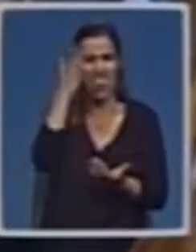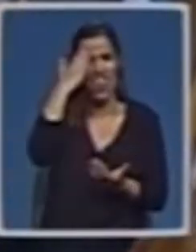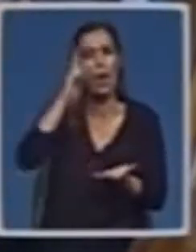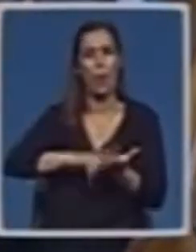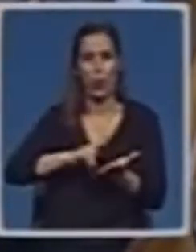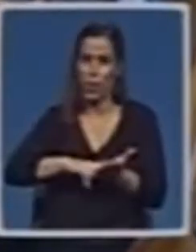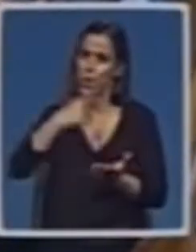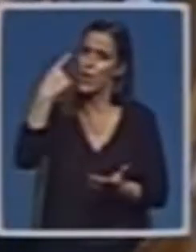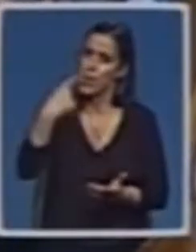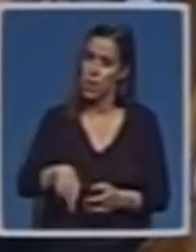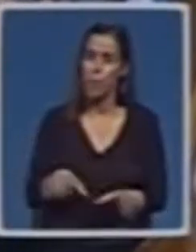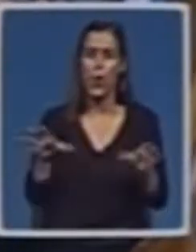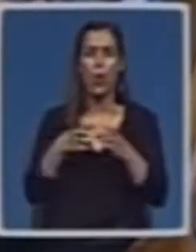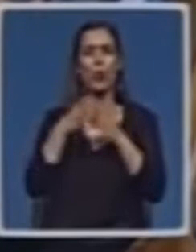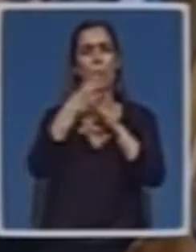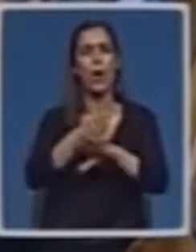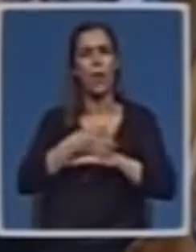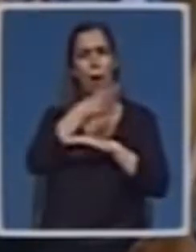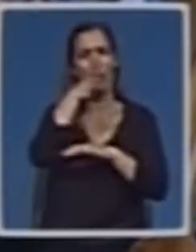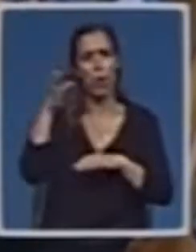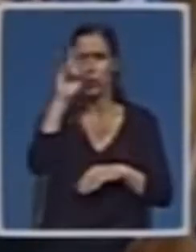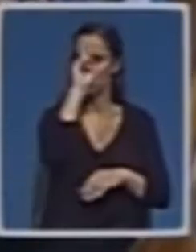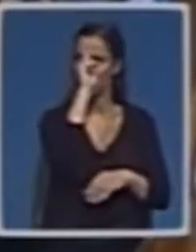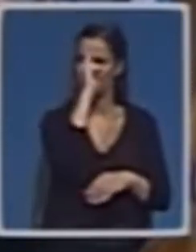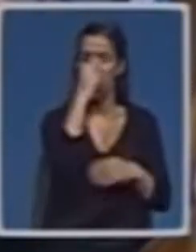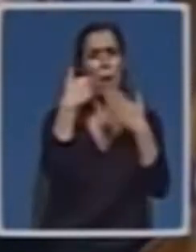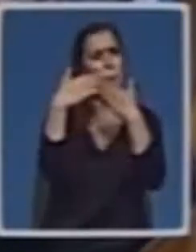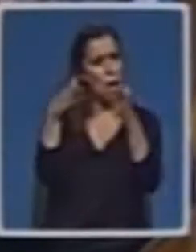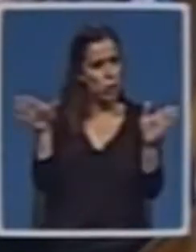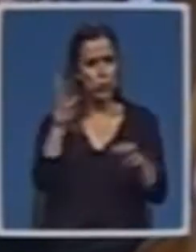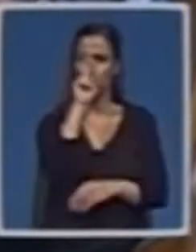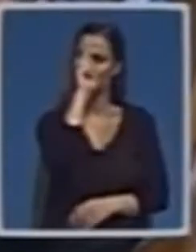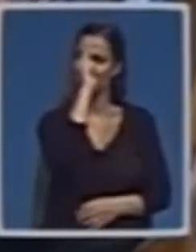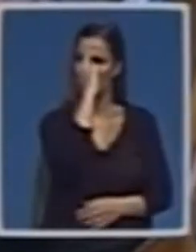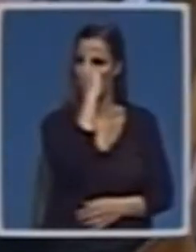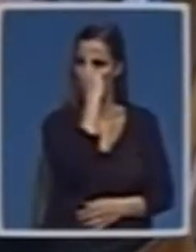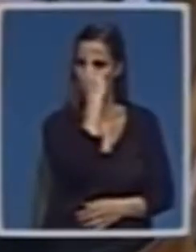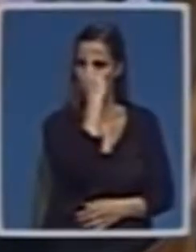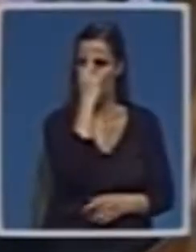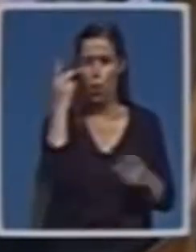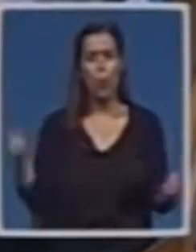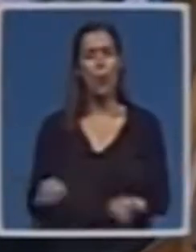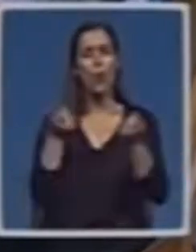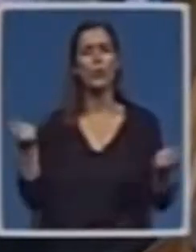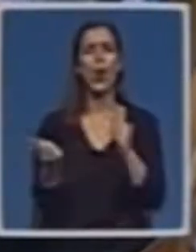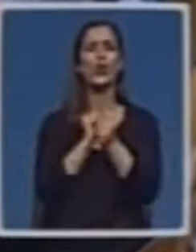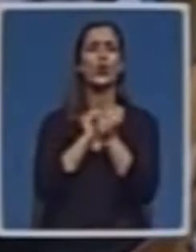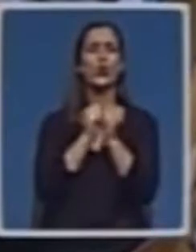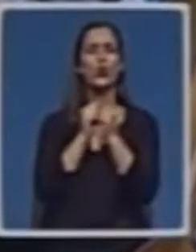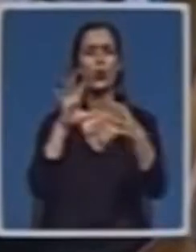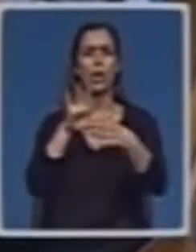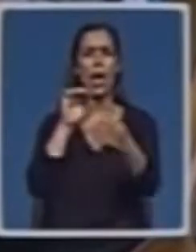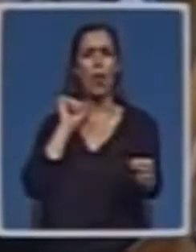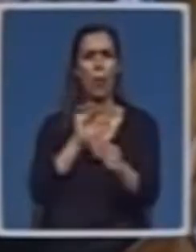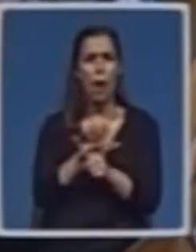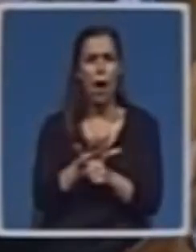fundadas. O Clube Naval da Horta está empenhado, é um clube aberto, que está empenhado na promoção dos desportos náuticos e que está muito